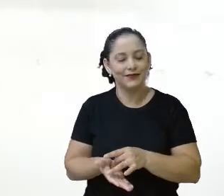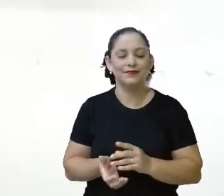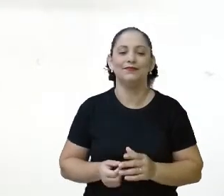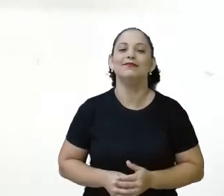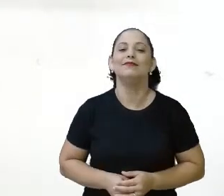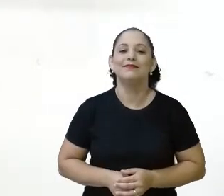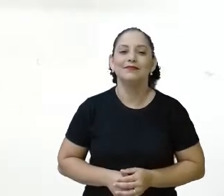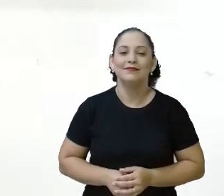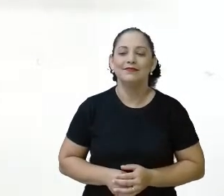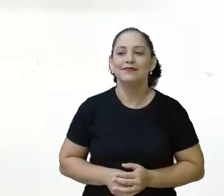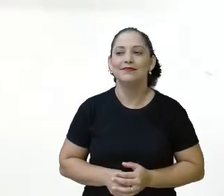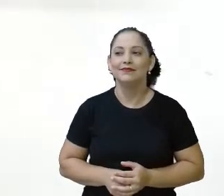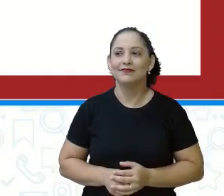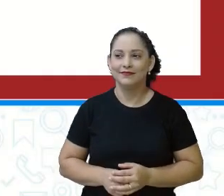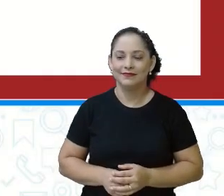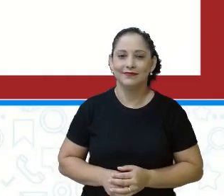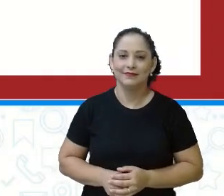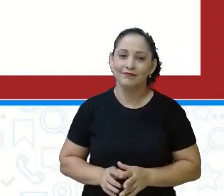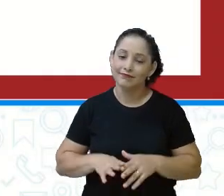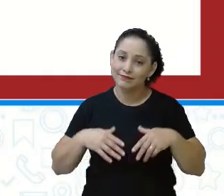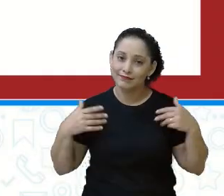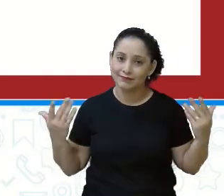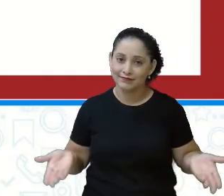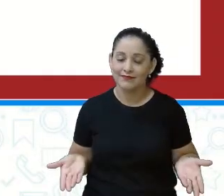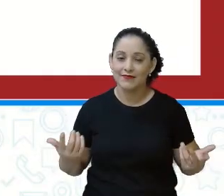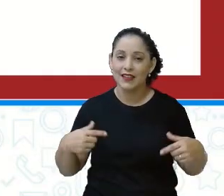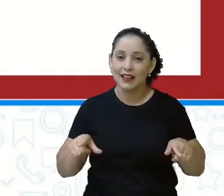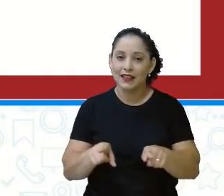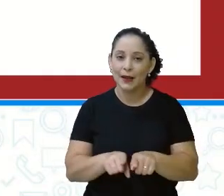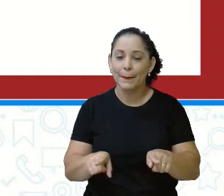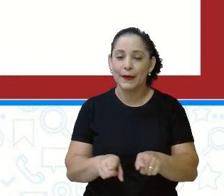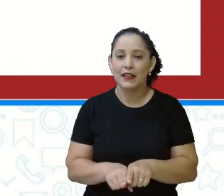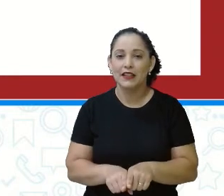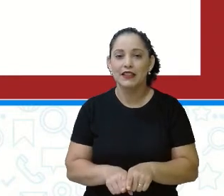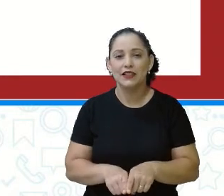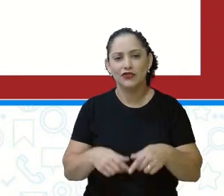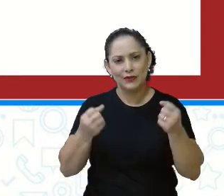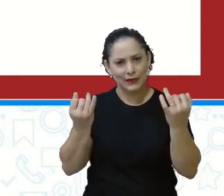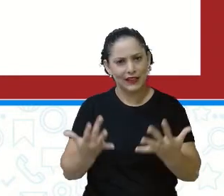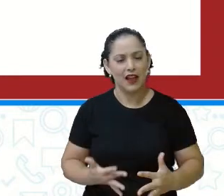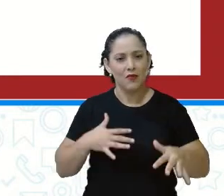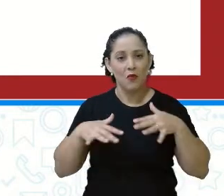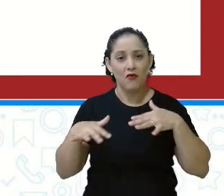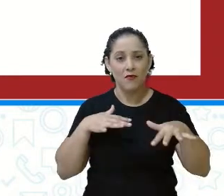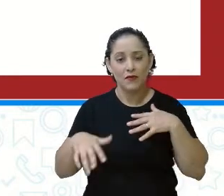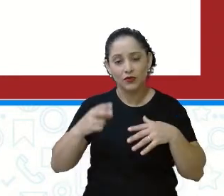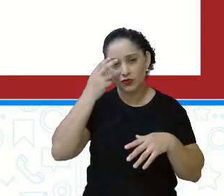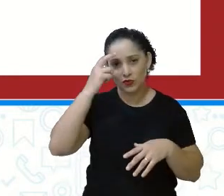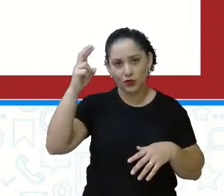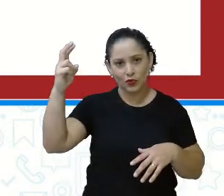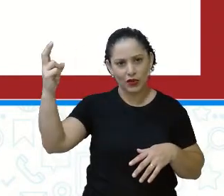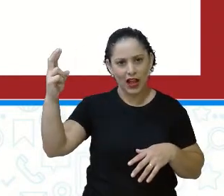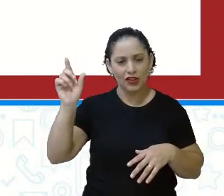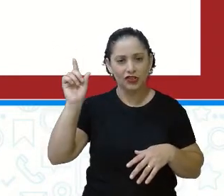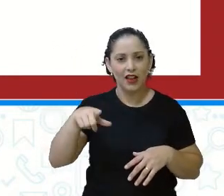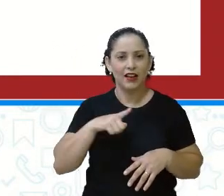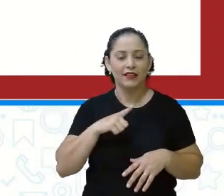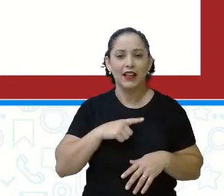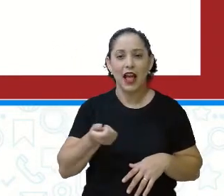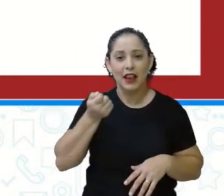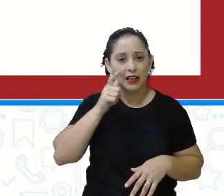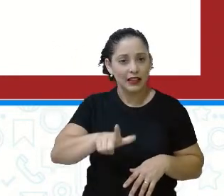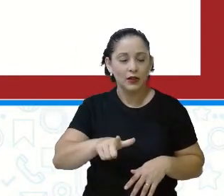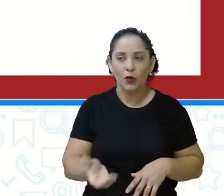aula. Bem, enfim, eu falei que as manifestações culturais, elas são mostradas através da língua,